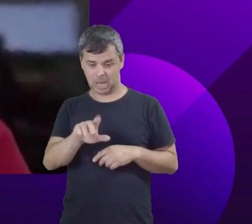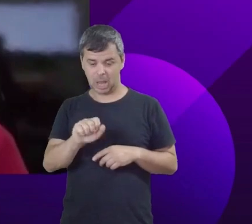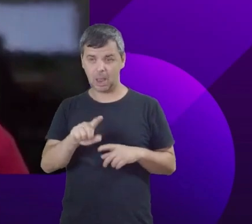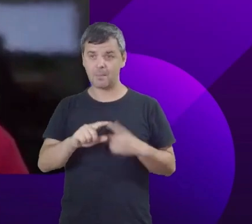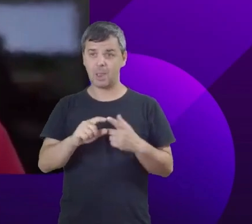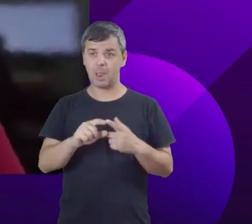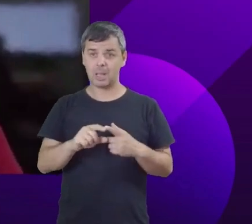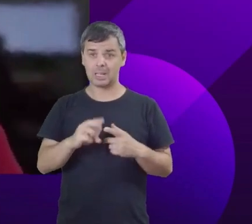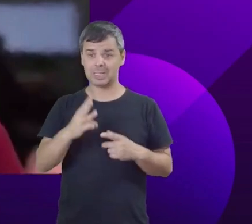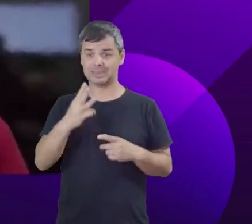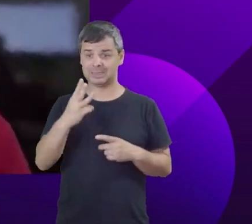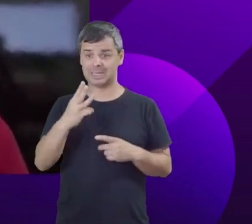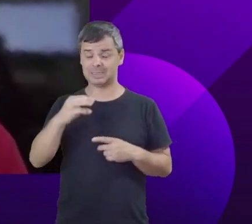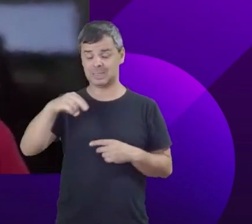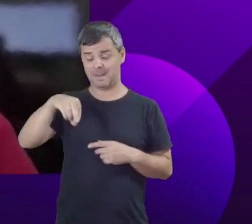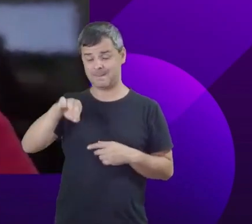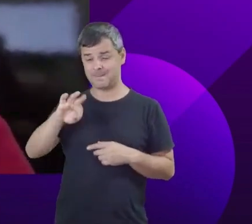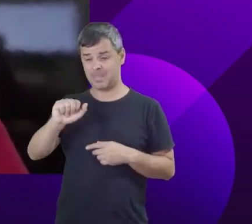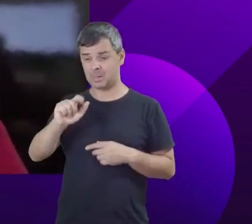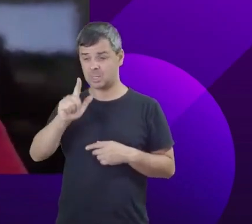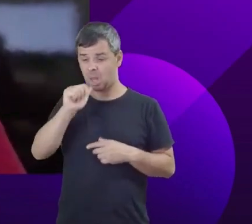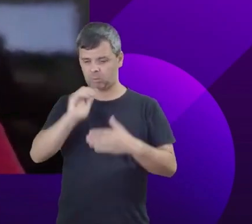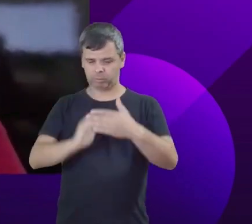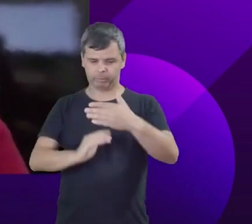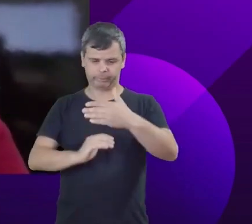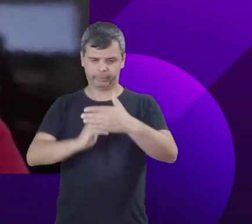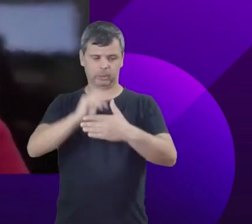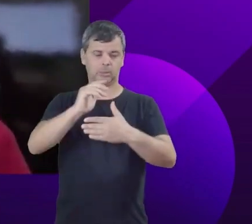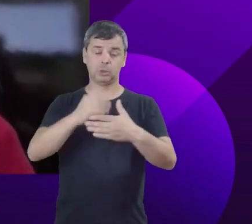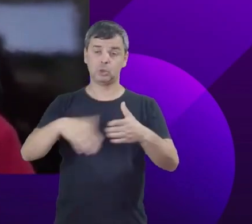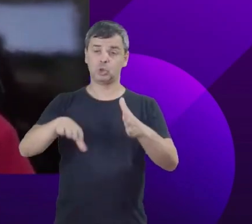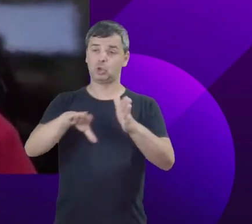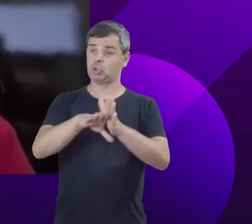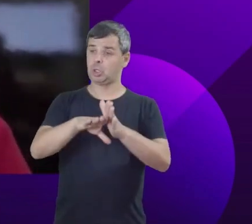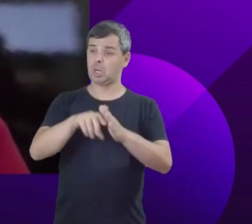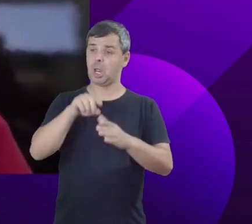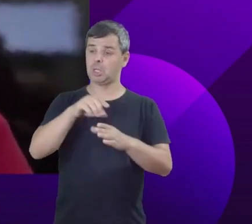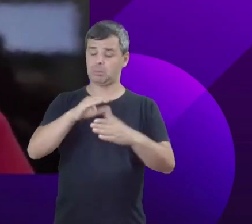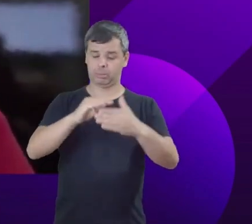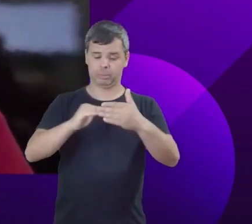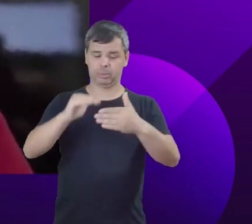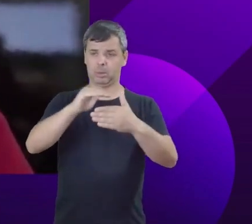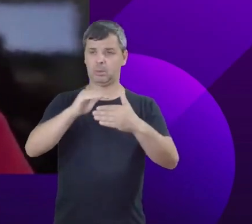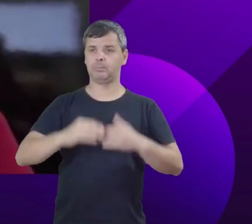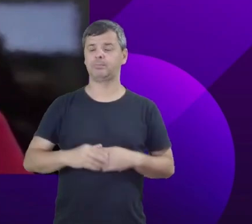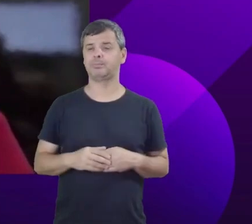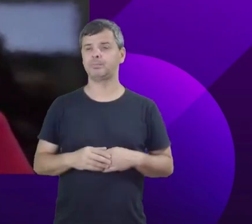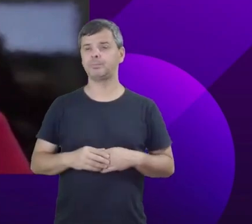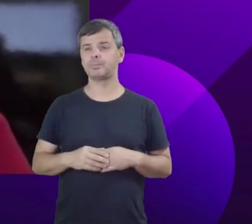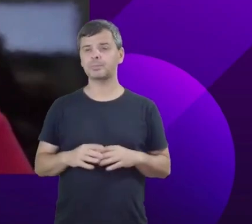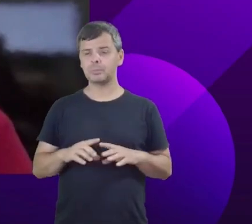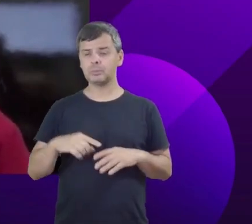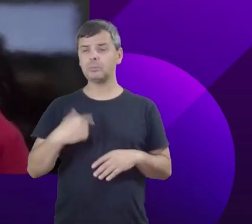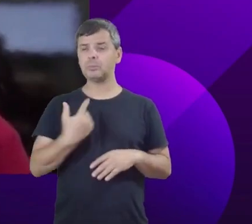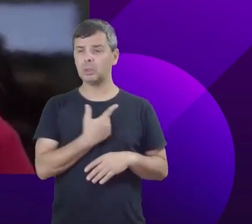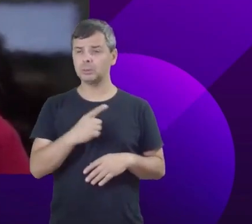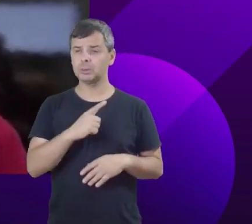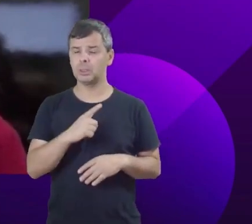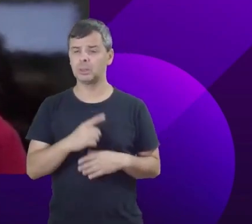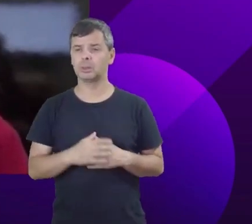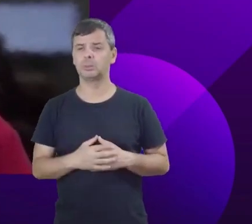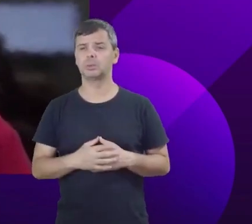3 metros de altura em locais que tu nunca imaginava que iria chegar a esse nível. Então, a gente tem aí